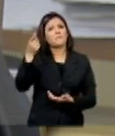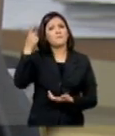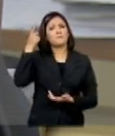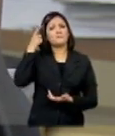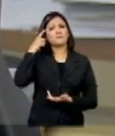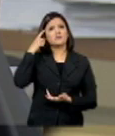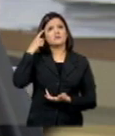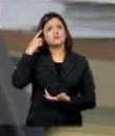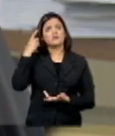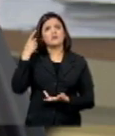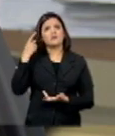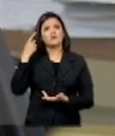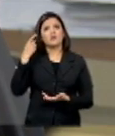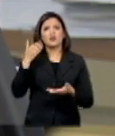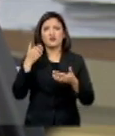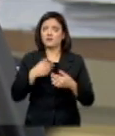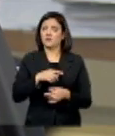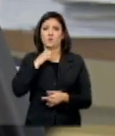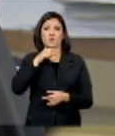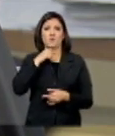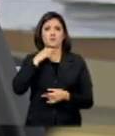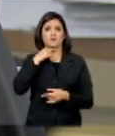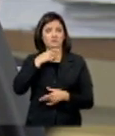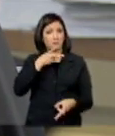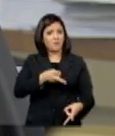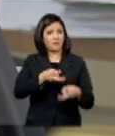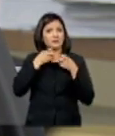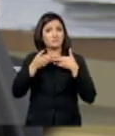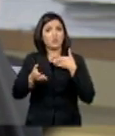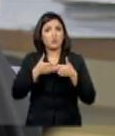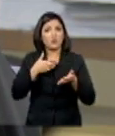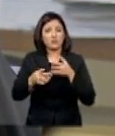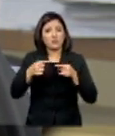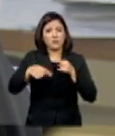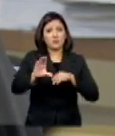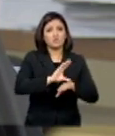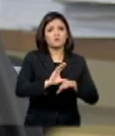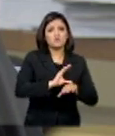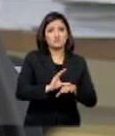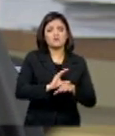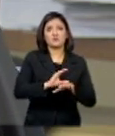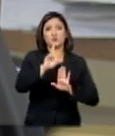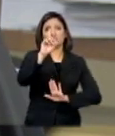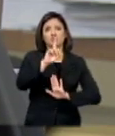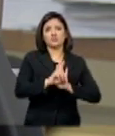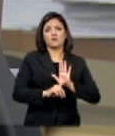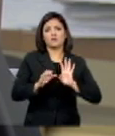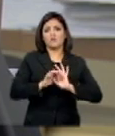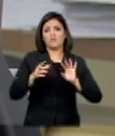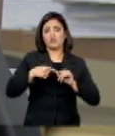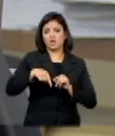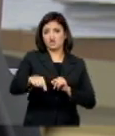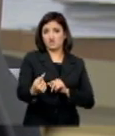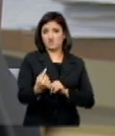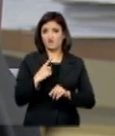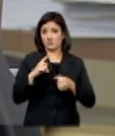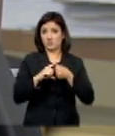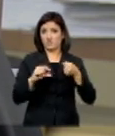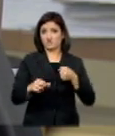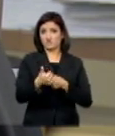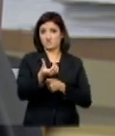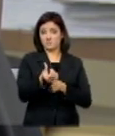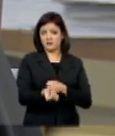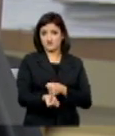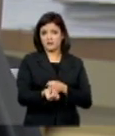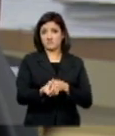qualquer inconstitucionalidade no direito de liberdade e previsto no artigo 16 11 da lei